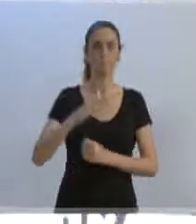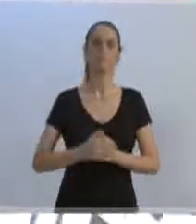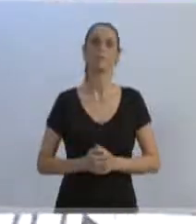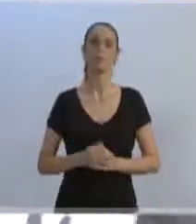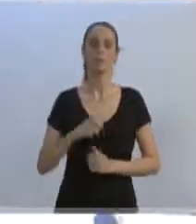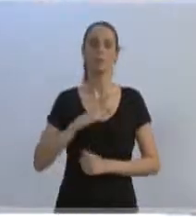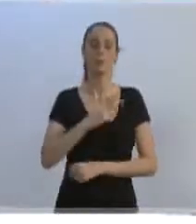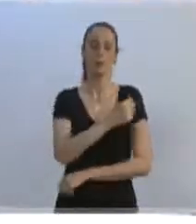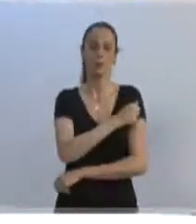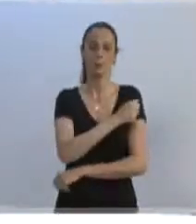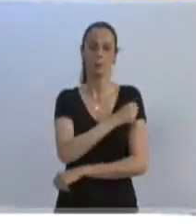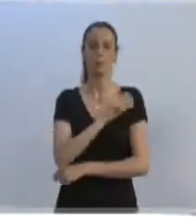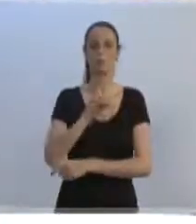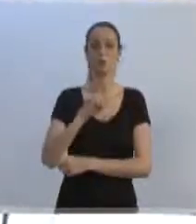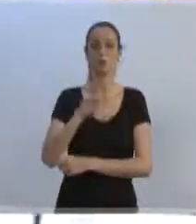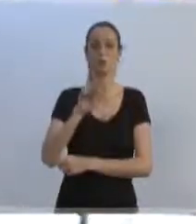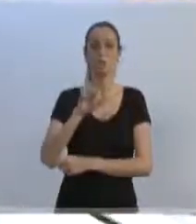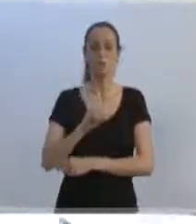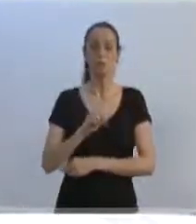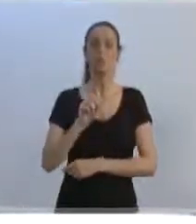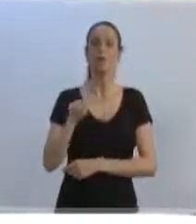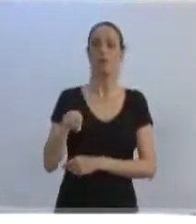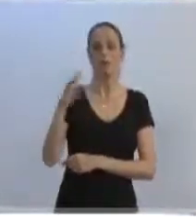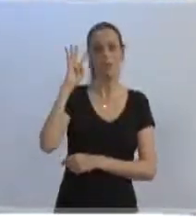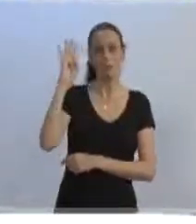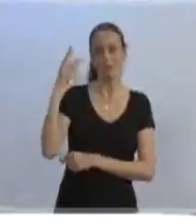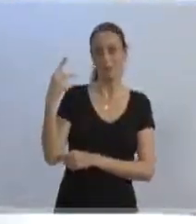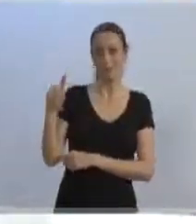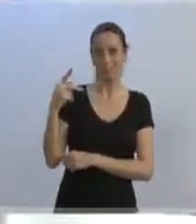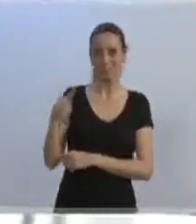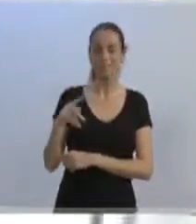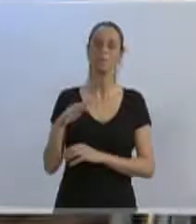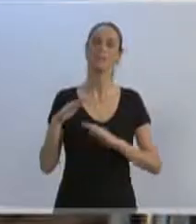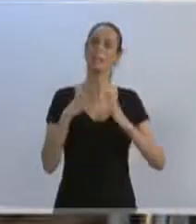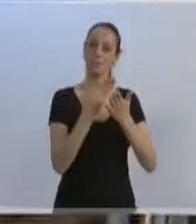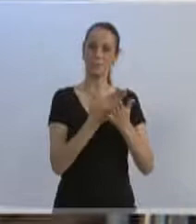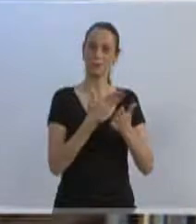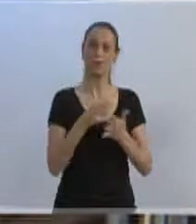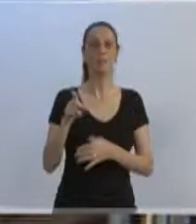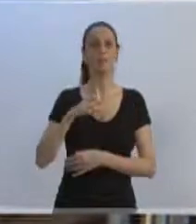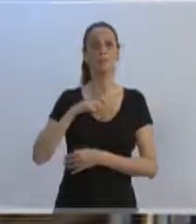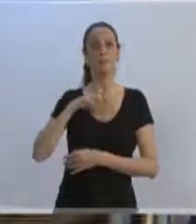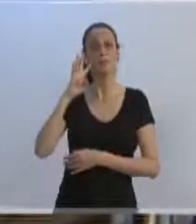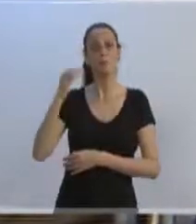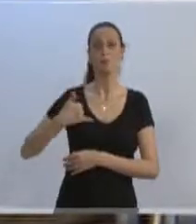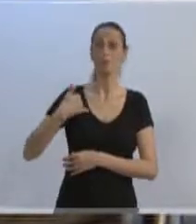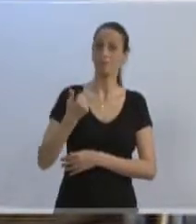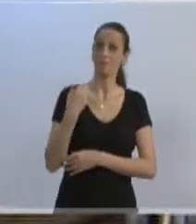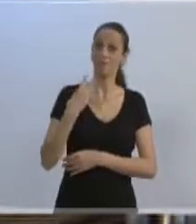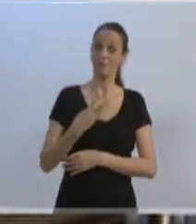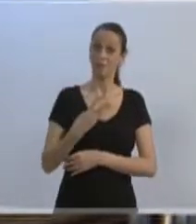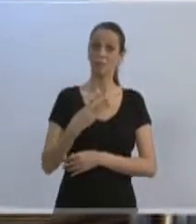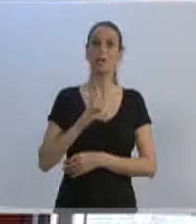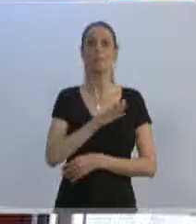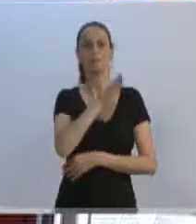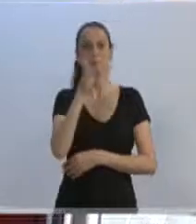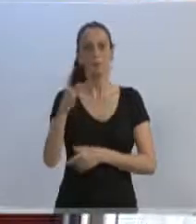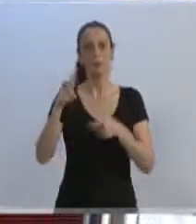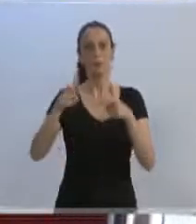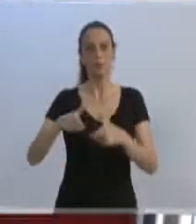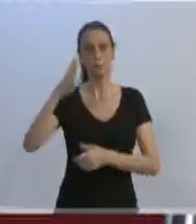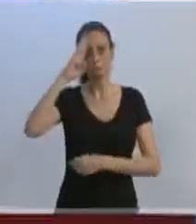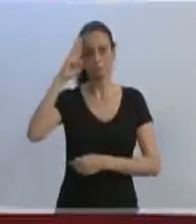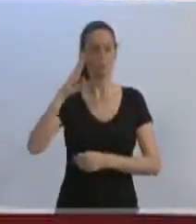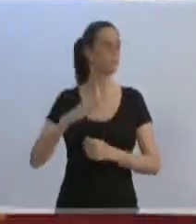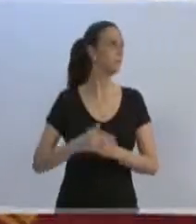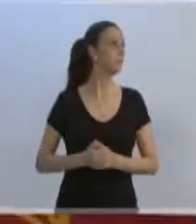diego renan cassiano da silva estudante da escola petrônio gomes de 13 anos foi realizado eu quero